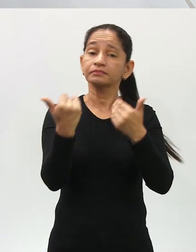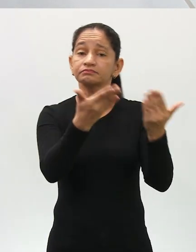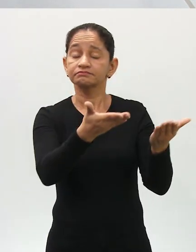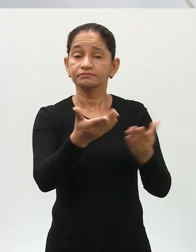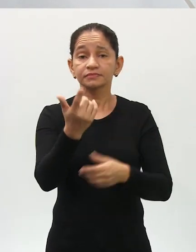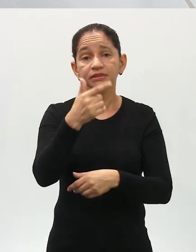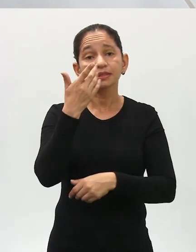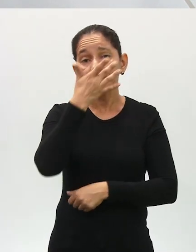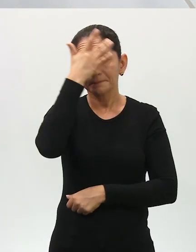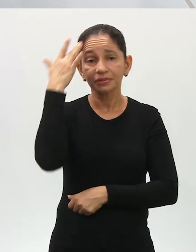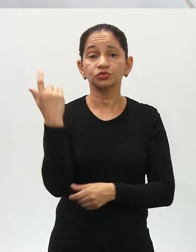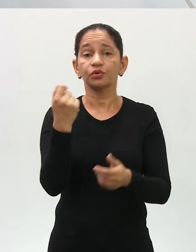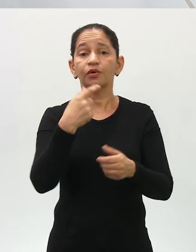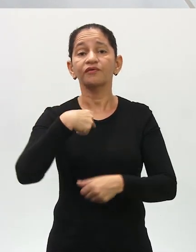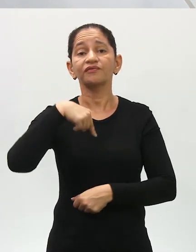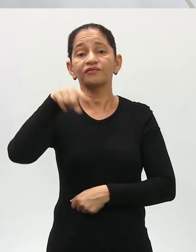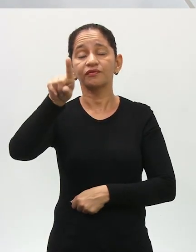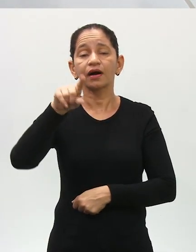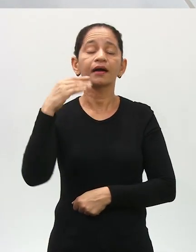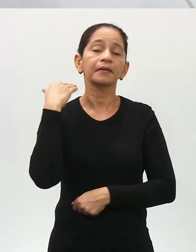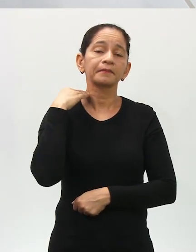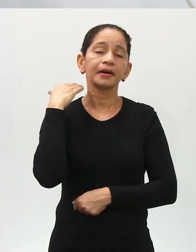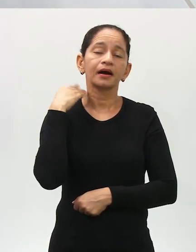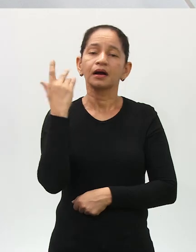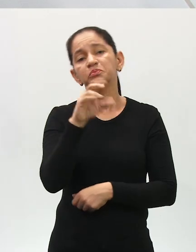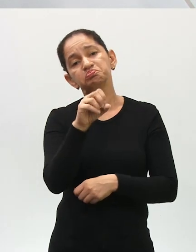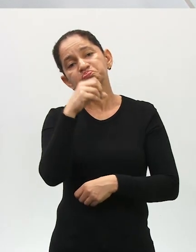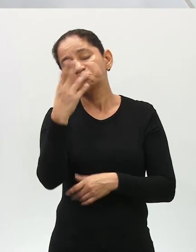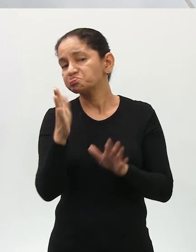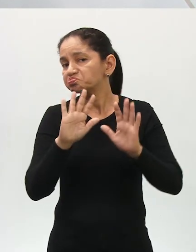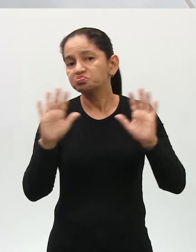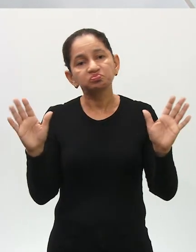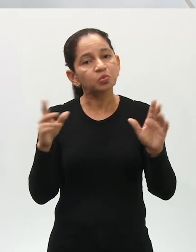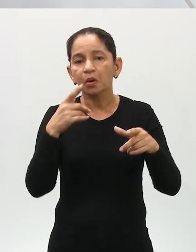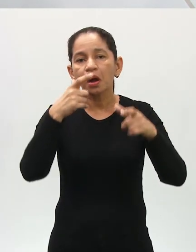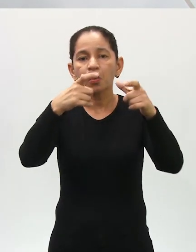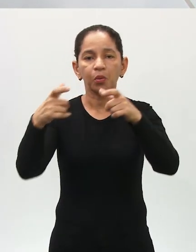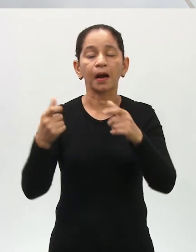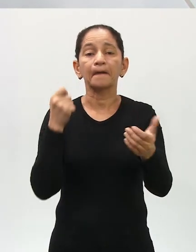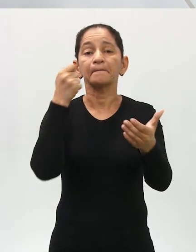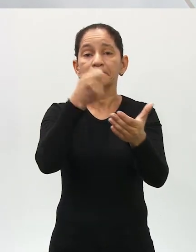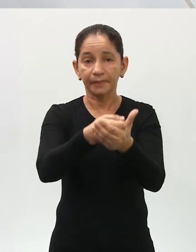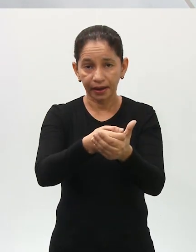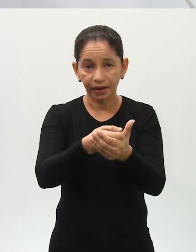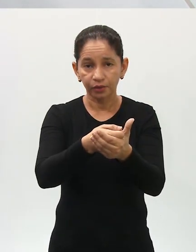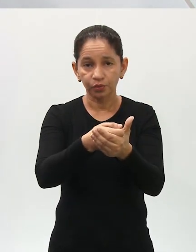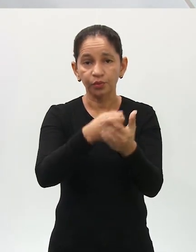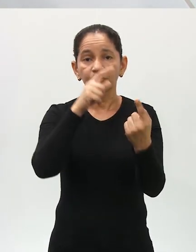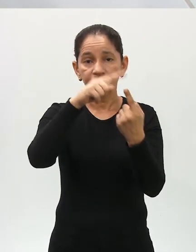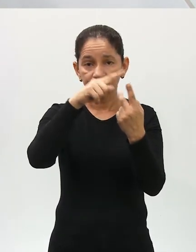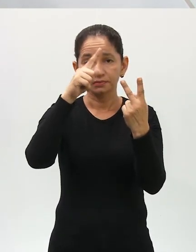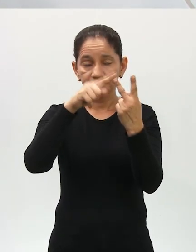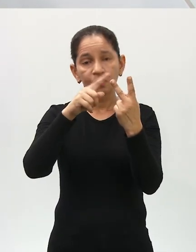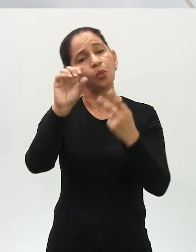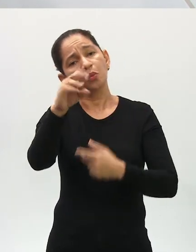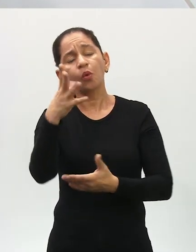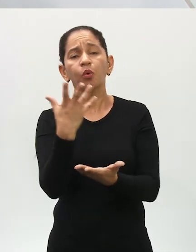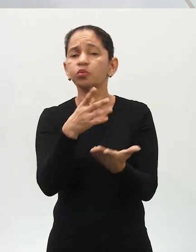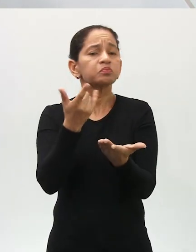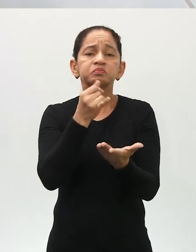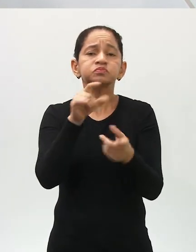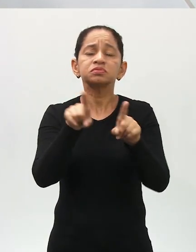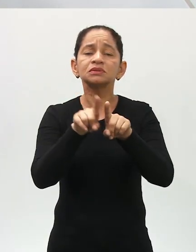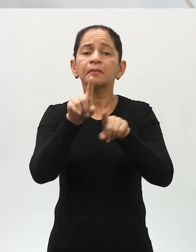ao pegar esse guia e ir até uma instituição financeira, uma lotérica, um banco, e fazer o pagamento, ou usar